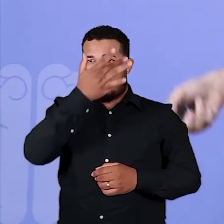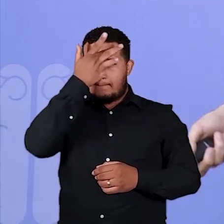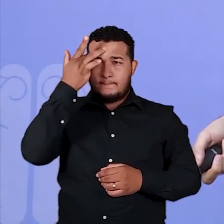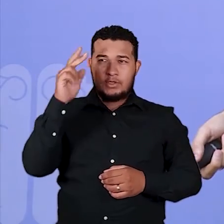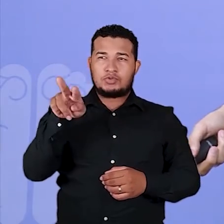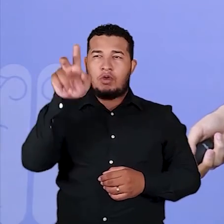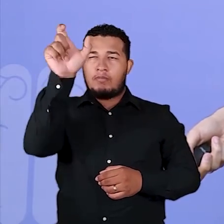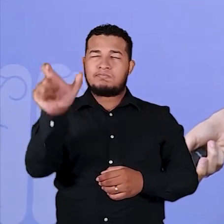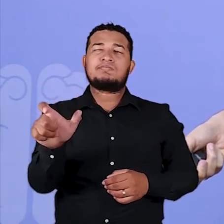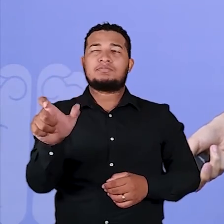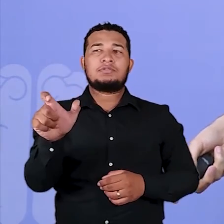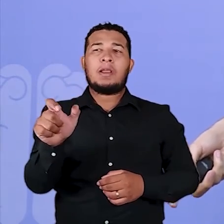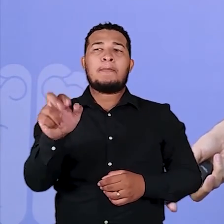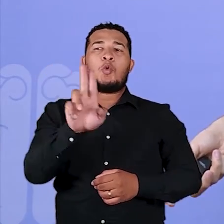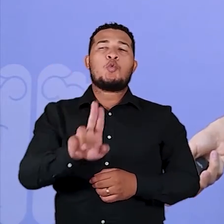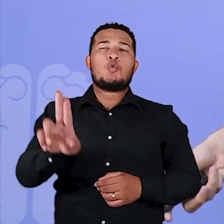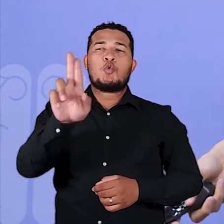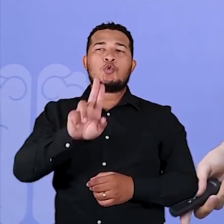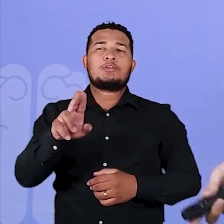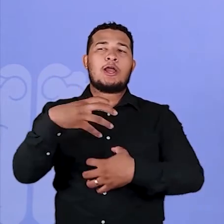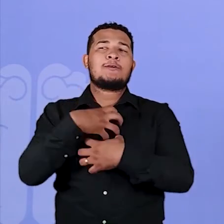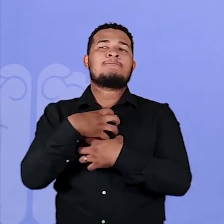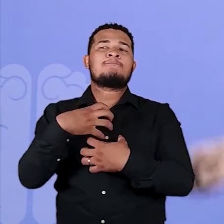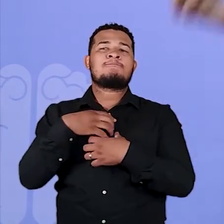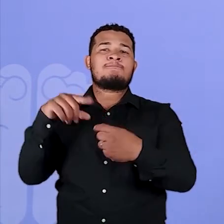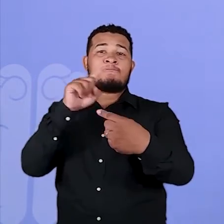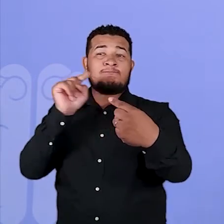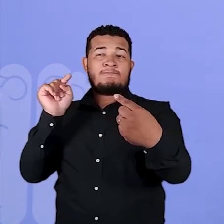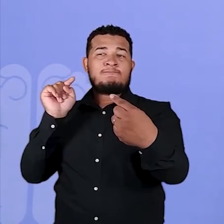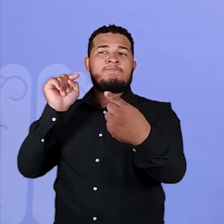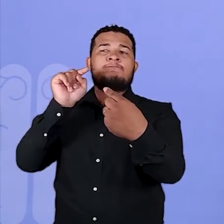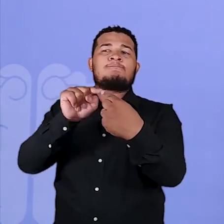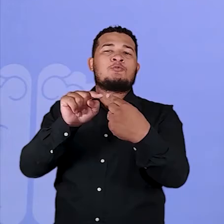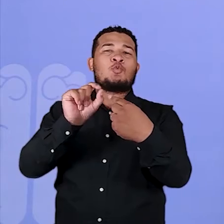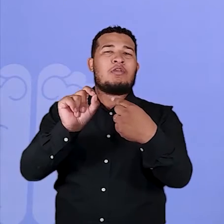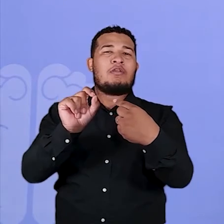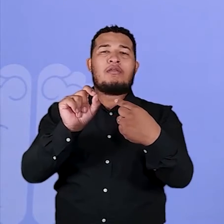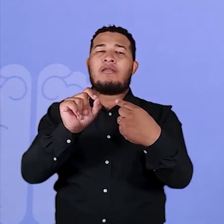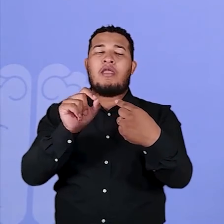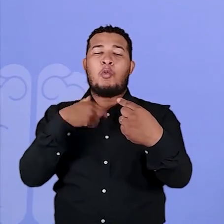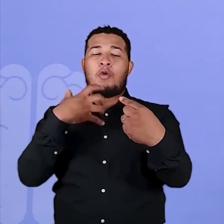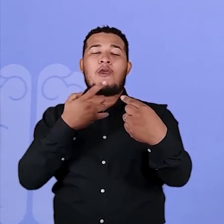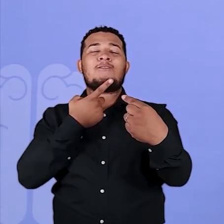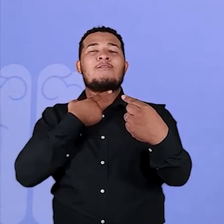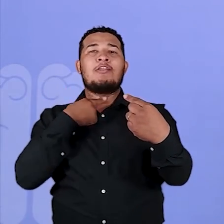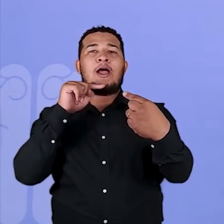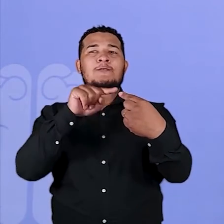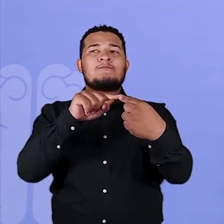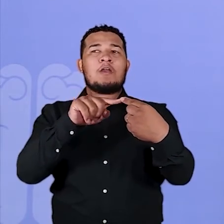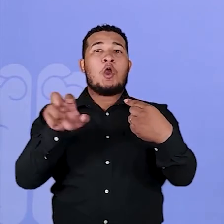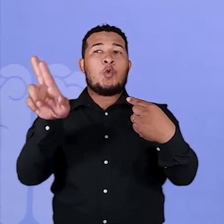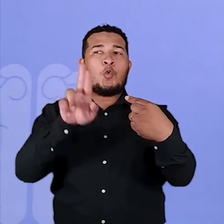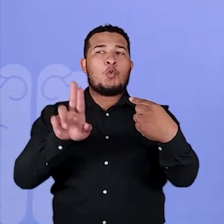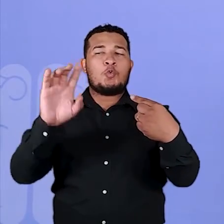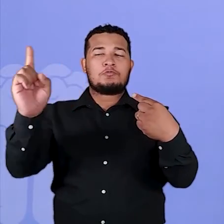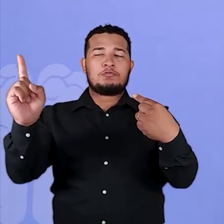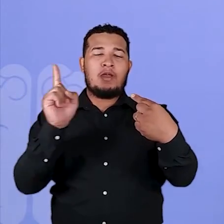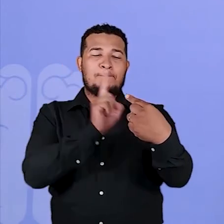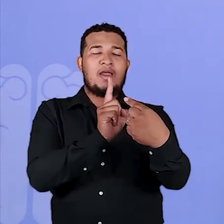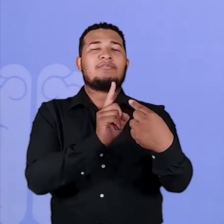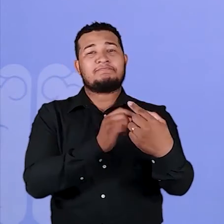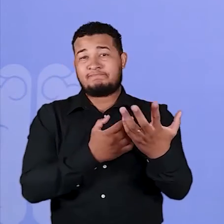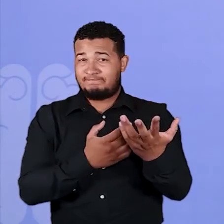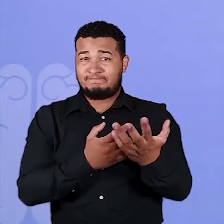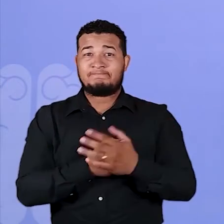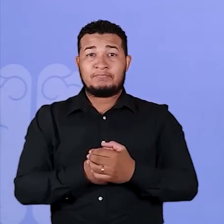uma pessoa como se ela fosse uma coisa, visando um fim que eu desejo atingir. Então, o